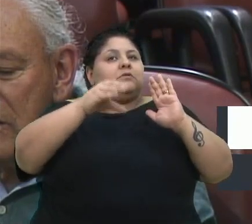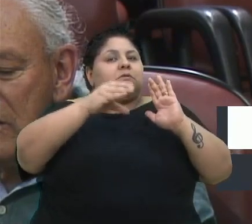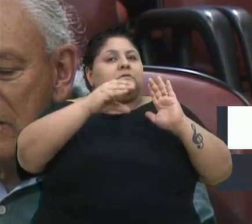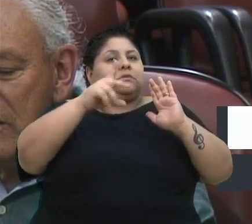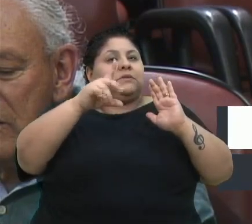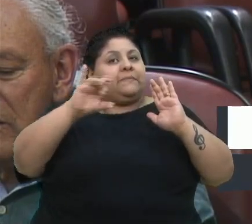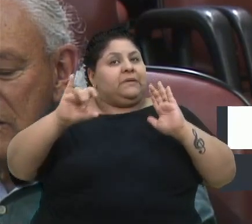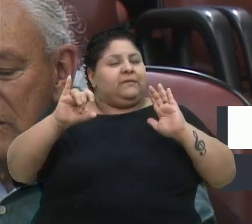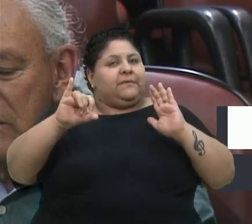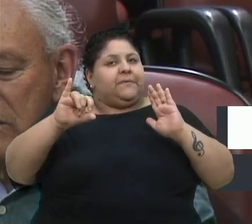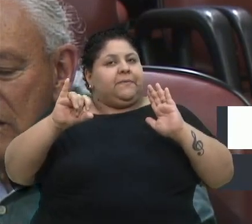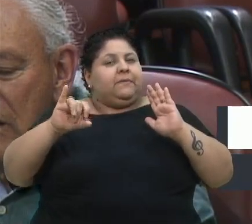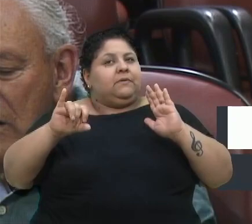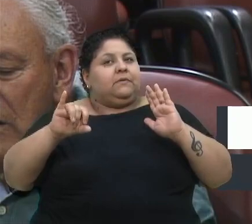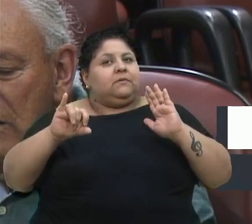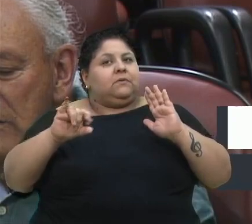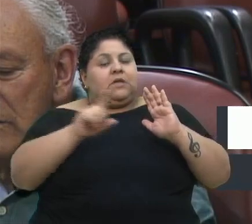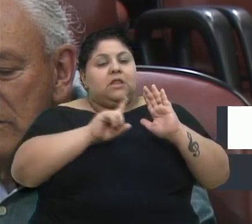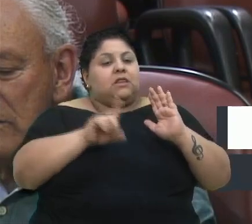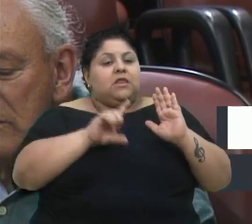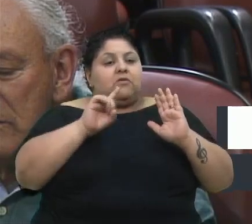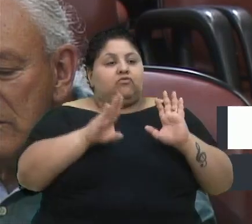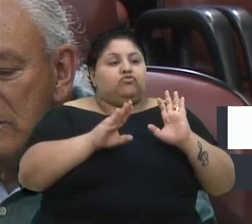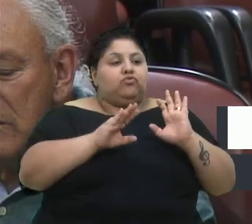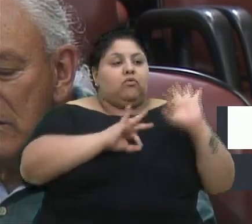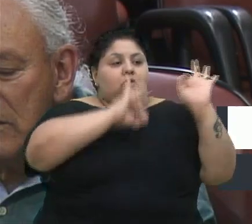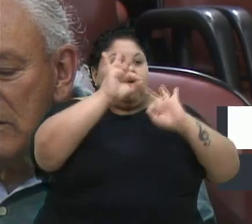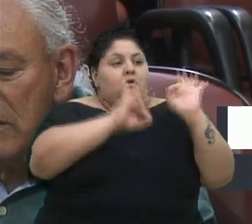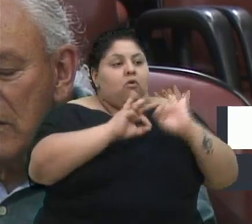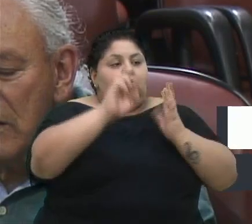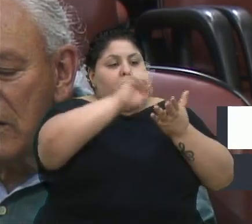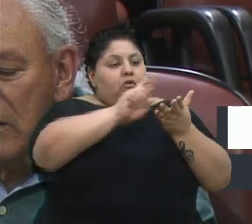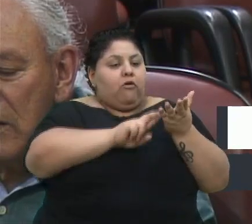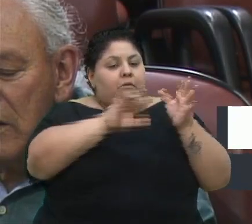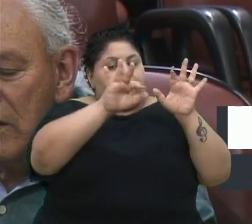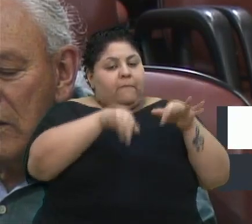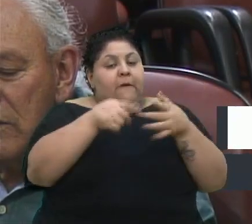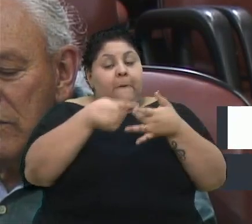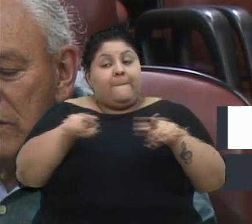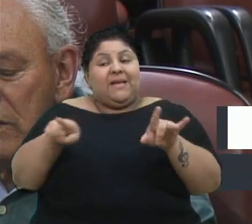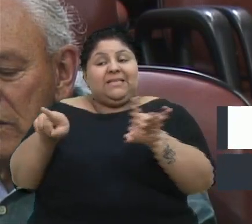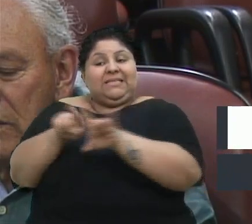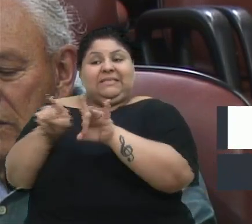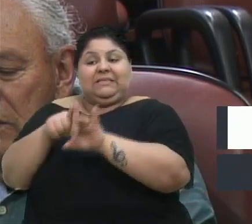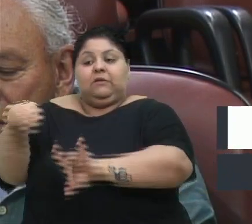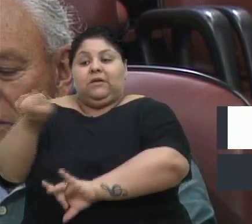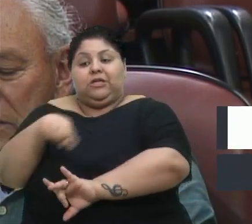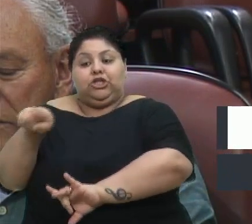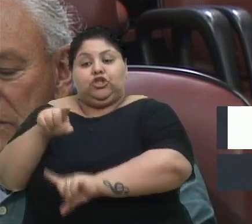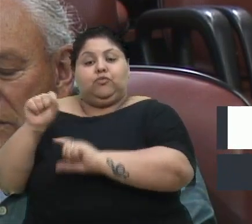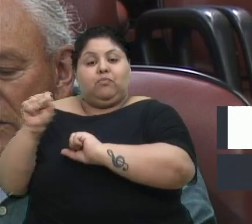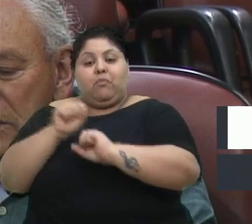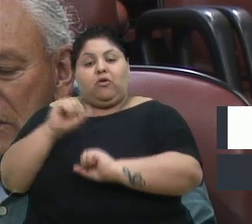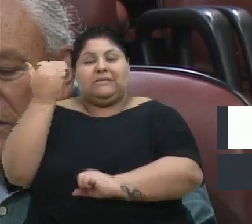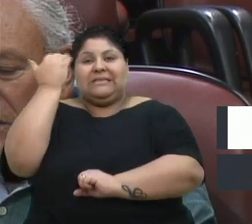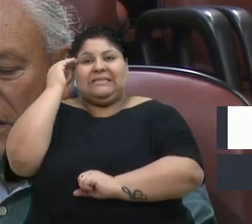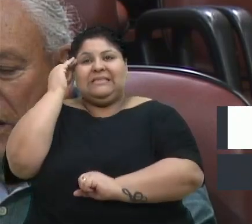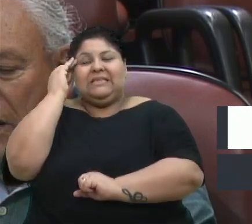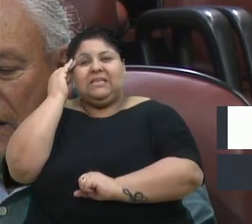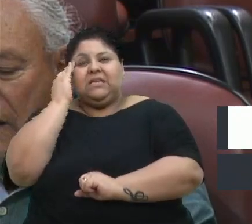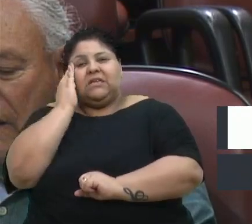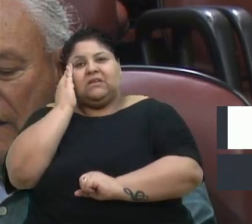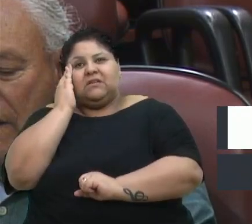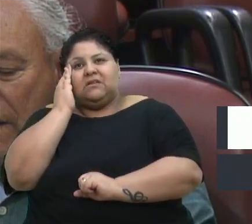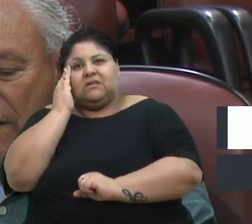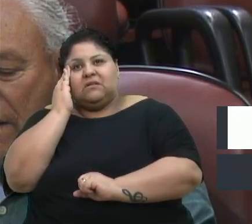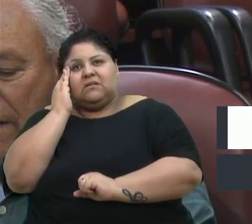da Saúde. Não somente para a elaboração do relatório final, mas também para que a gente possa entender os meandros